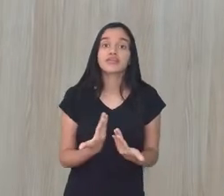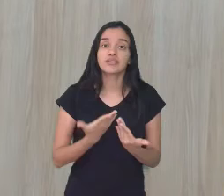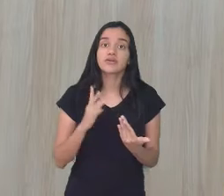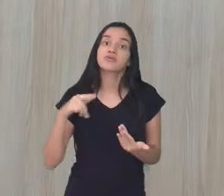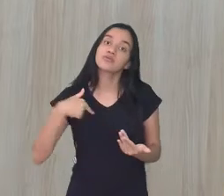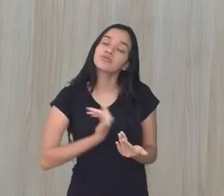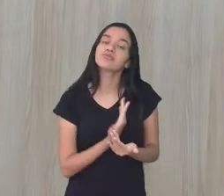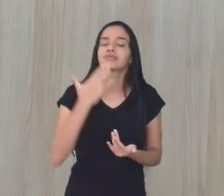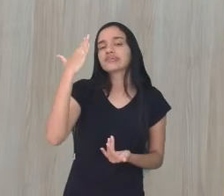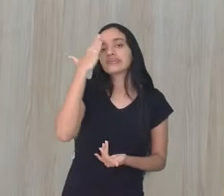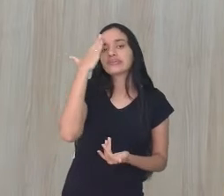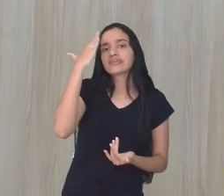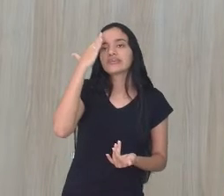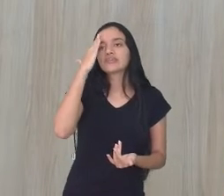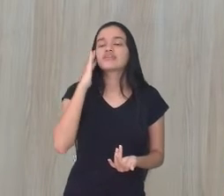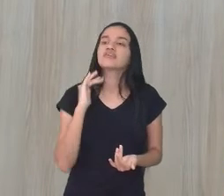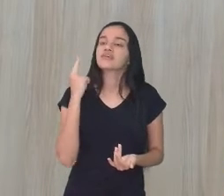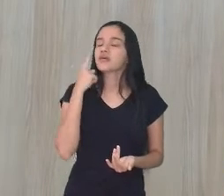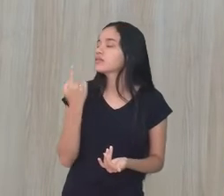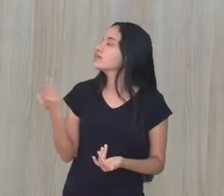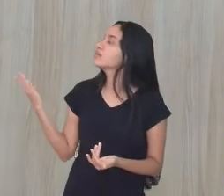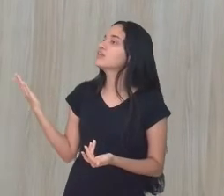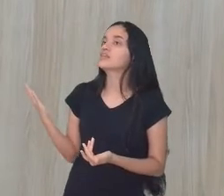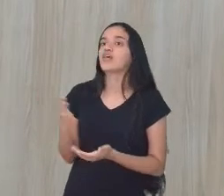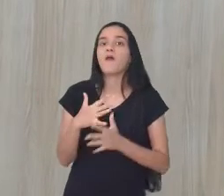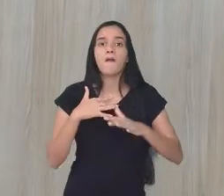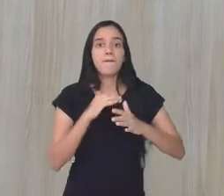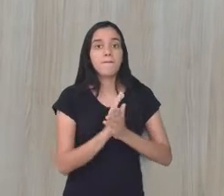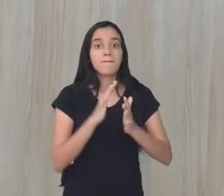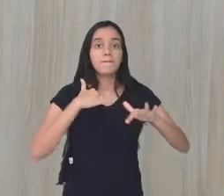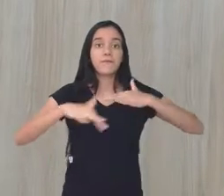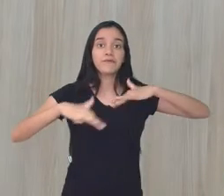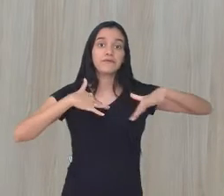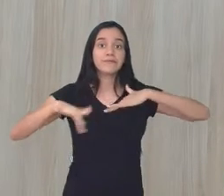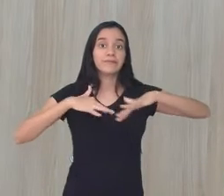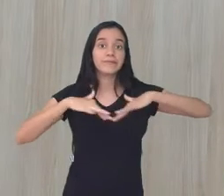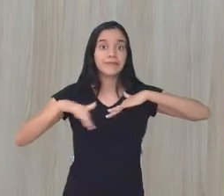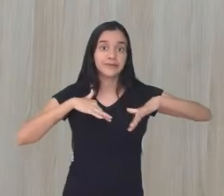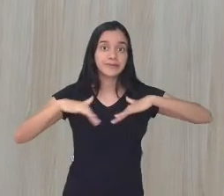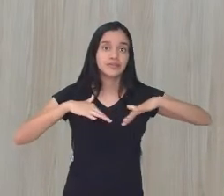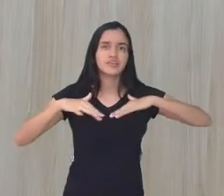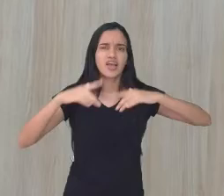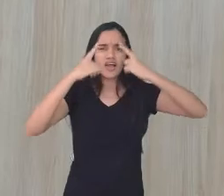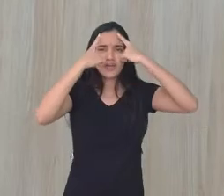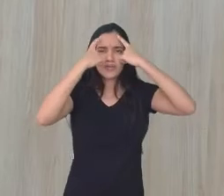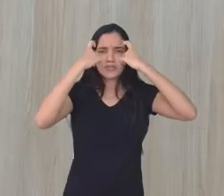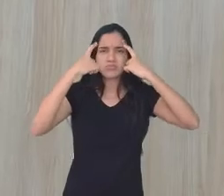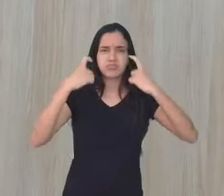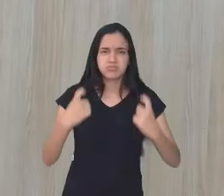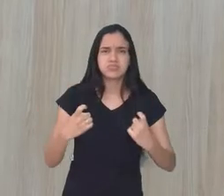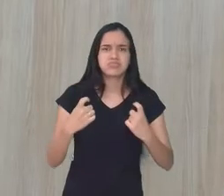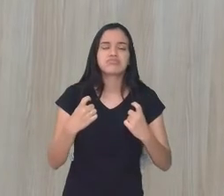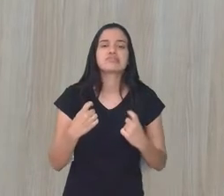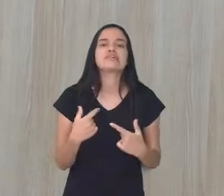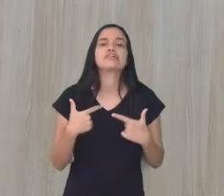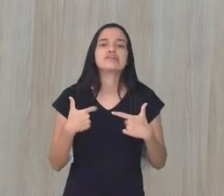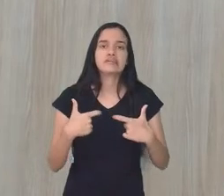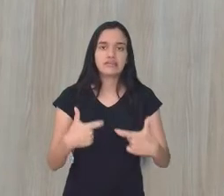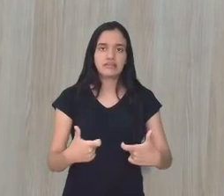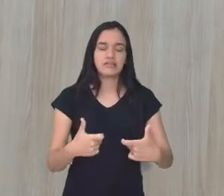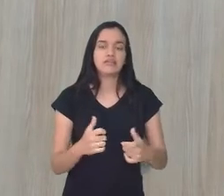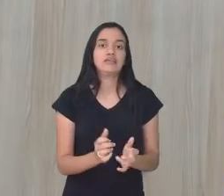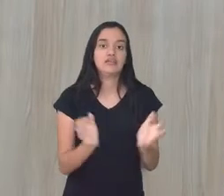a gente vai entender aqui, olha, o movimento foi sufocado por extrema violência, né, da